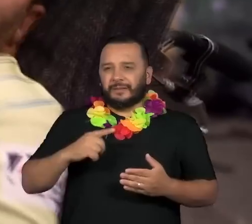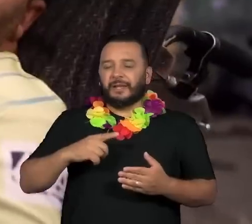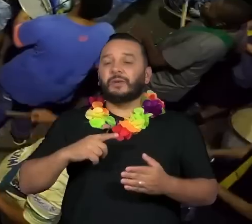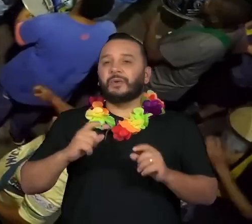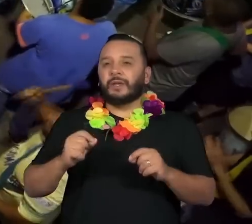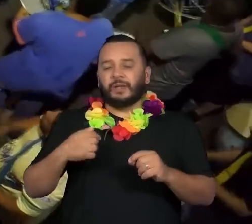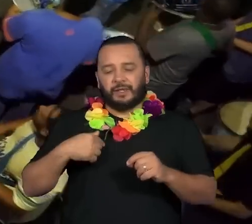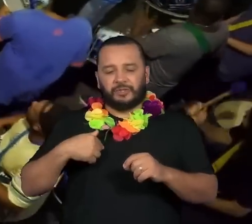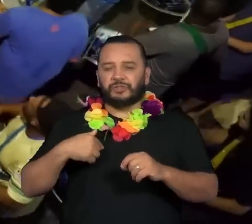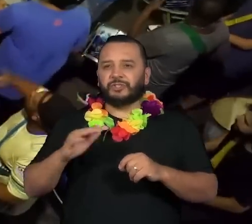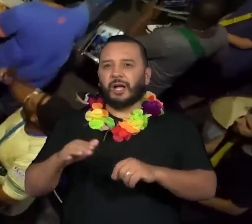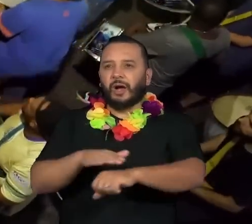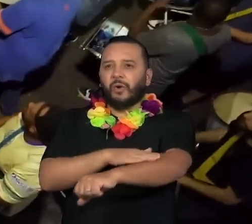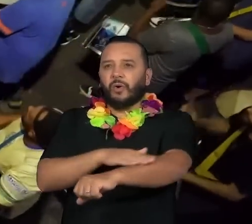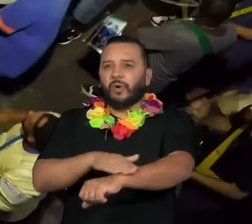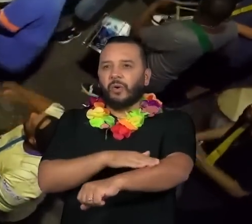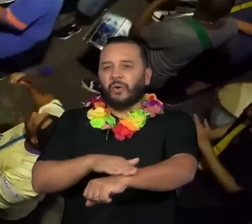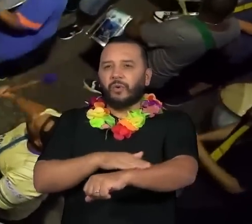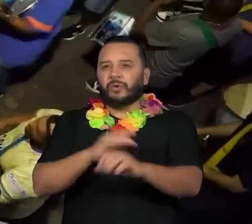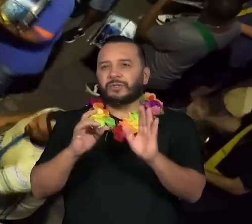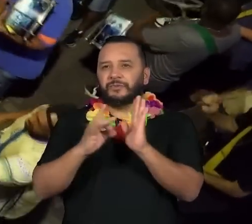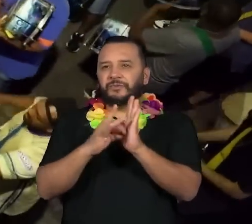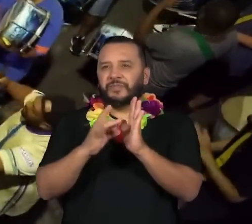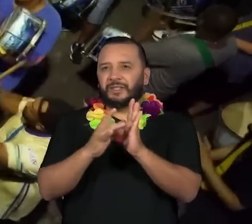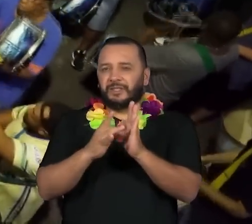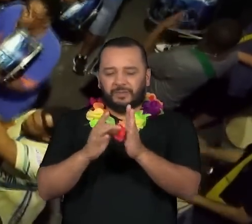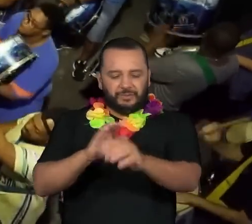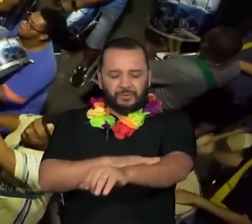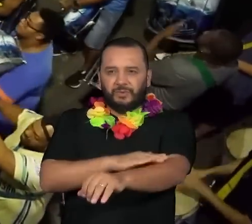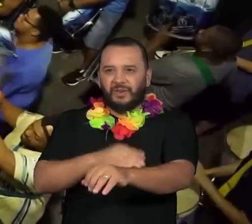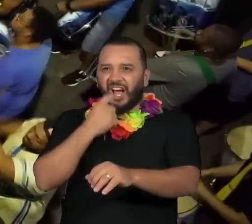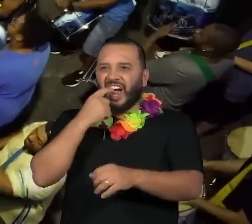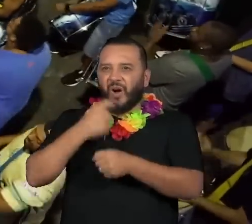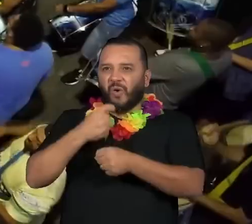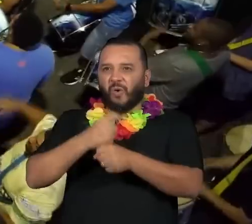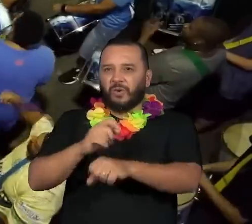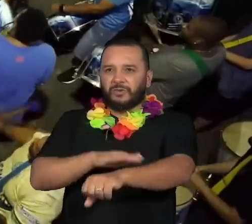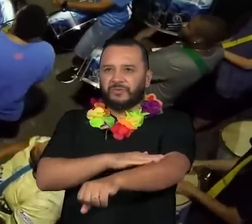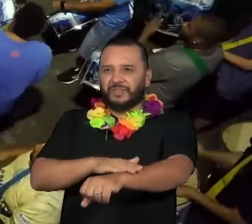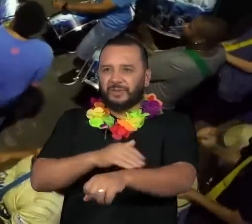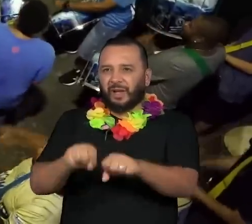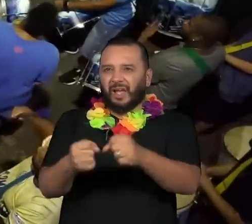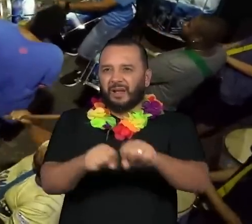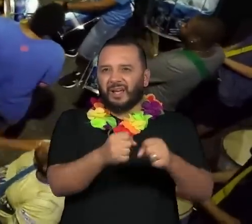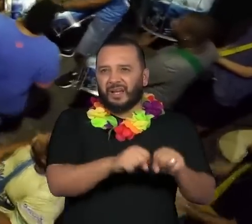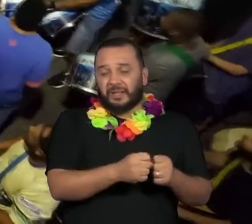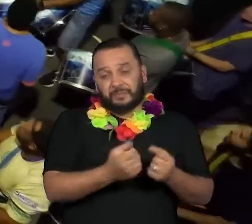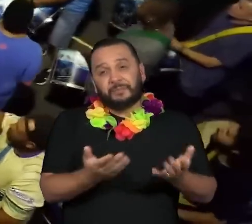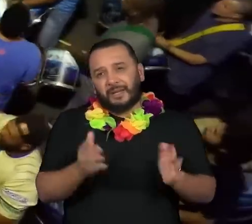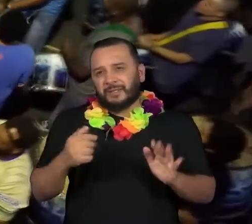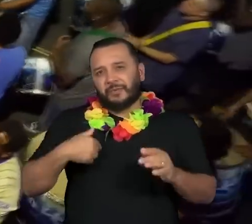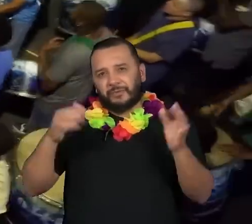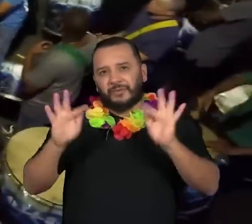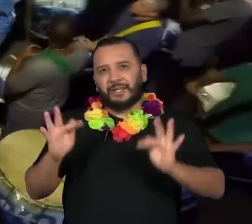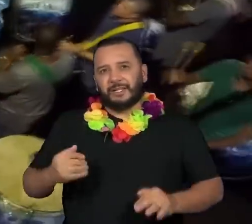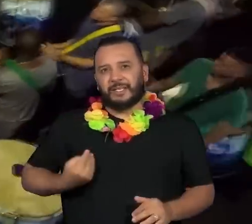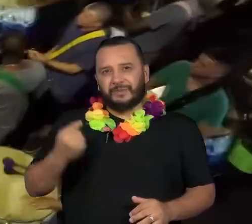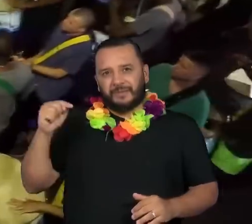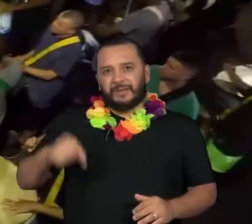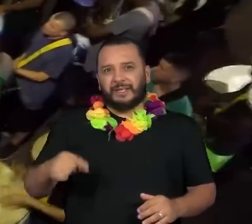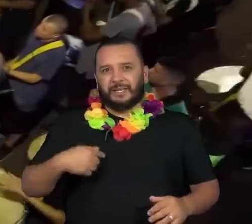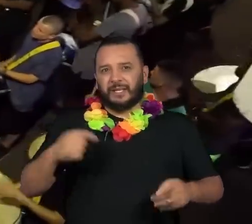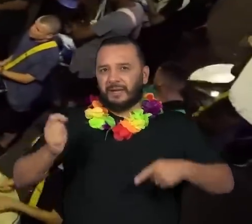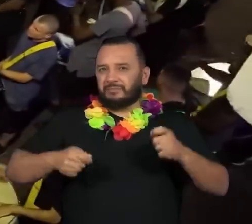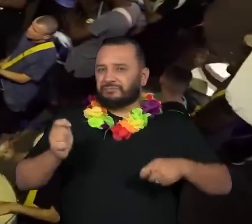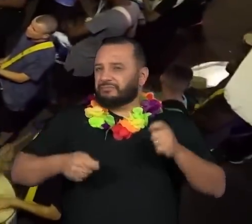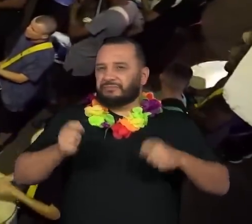óssea, né? Mas graças a Deus ela não me limita de ser feliz e fazer uma das coisas que eu mais amo, que é estar aqui no Peruche, na filial do